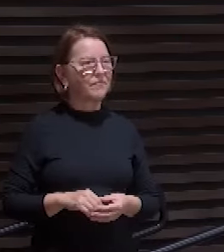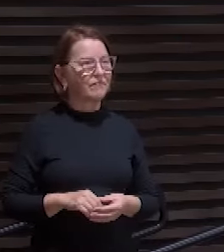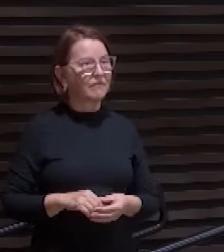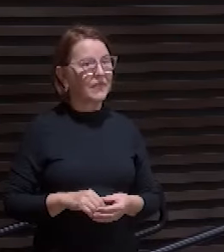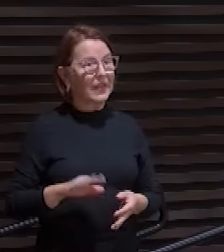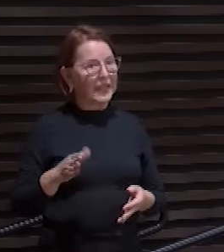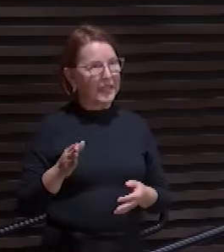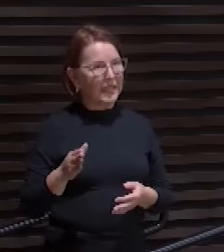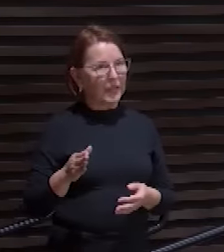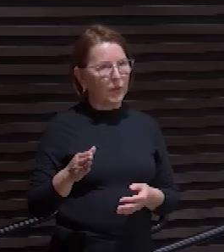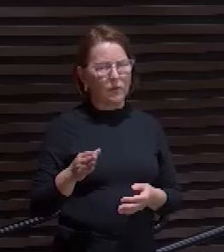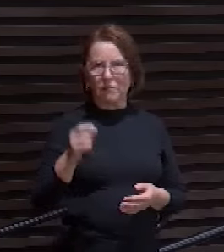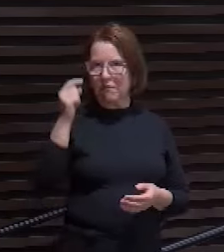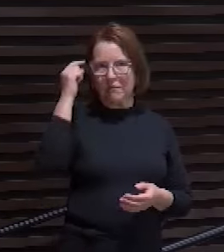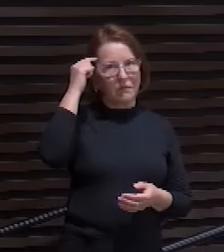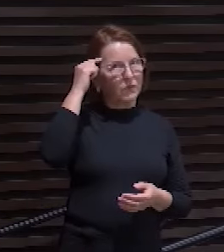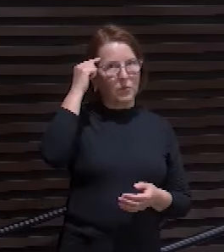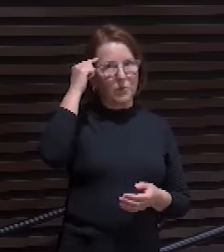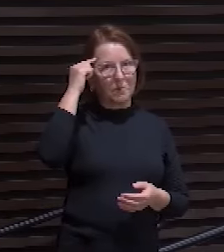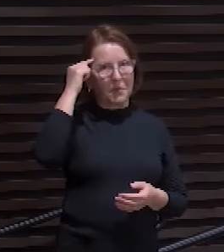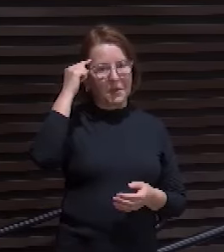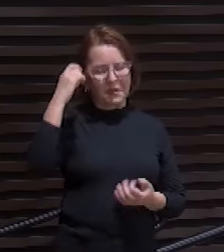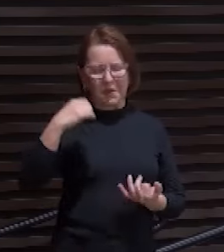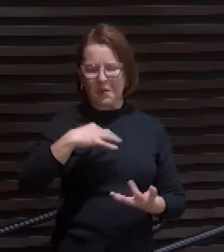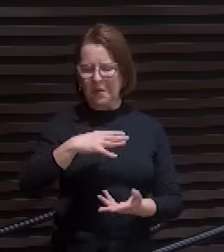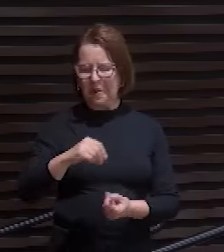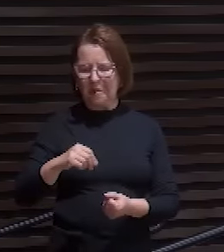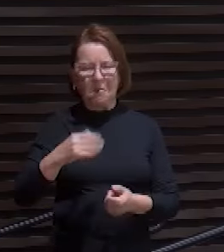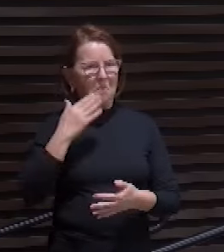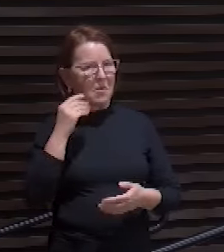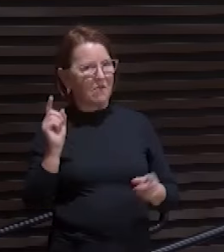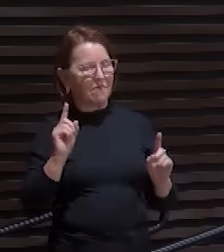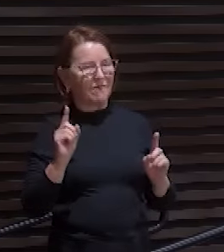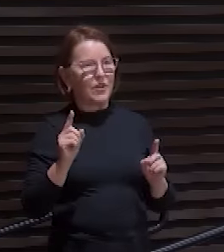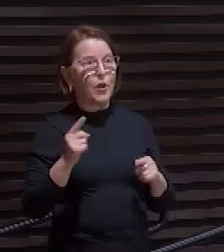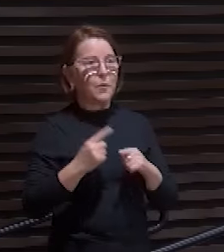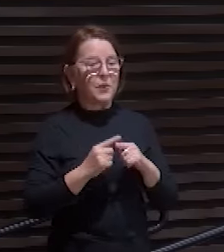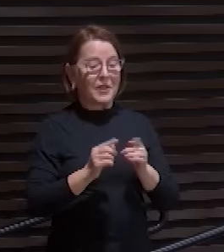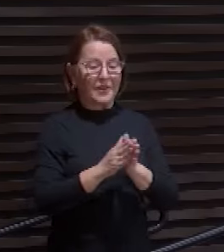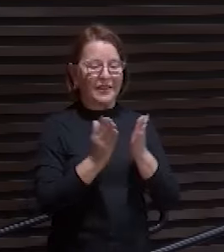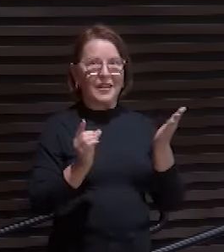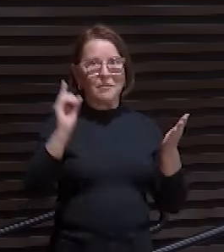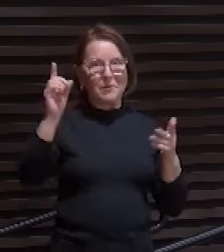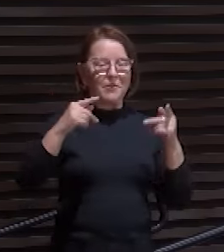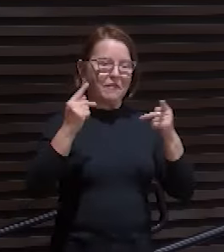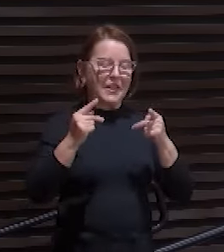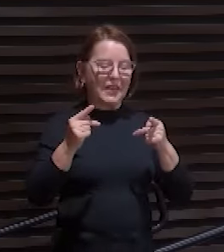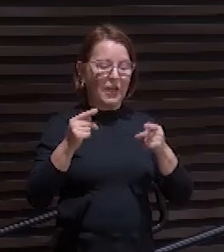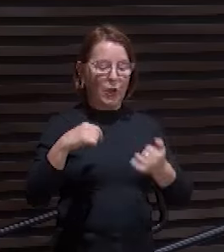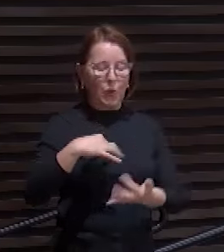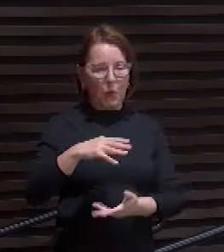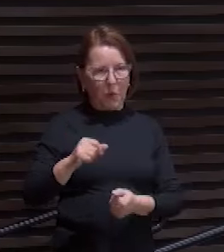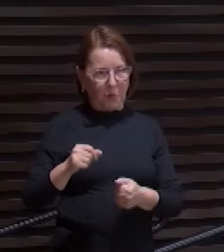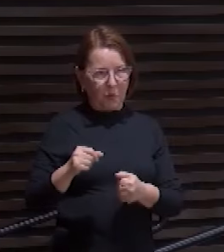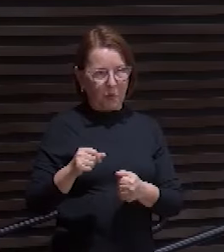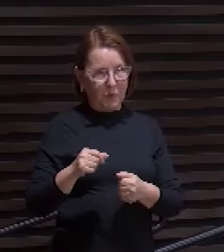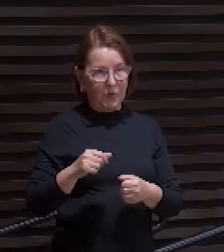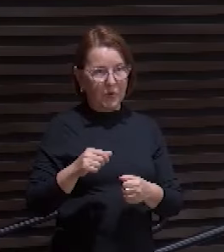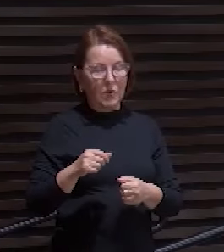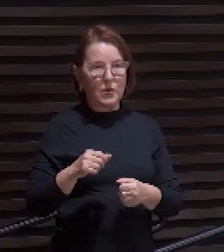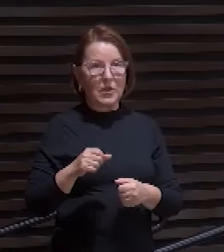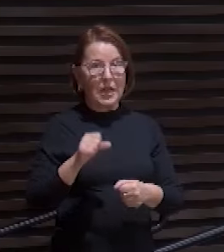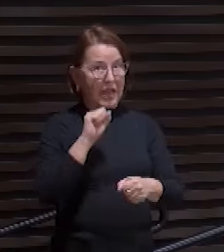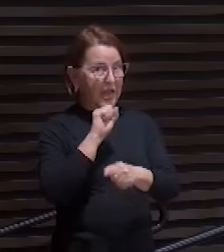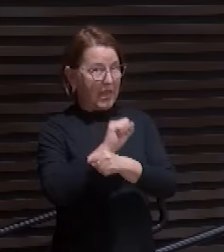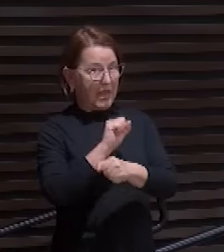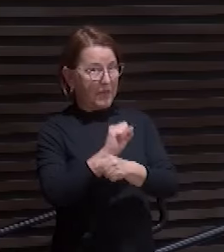Então, não pense que esse mundo vai melhorar. O que esse mundo, a Bíblia diz que ele está aguardando, ele está entesourado para o juízo, para o